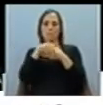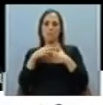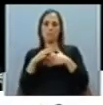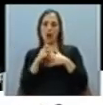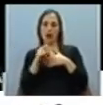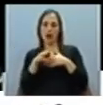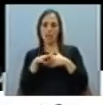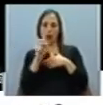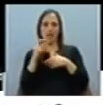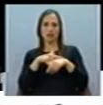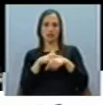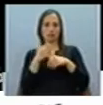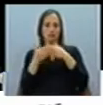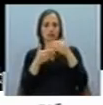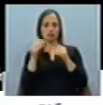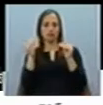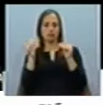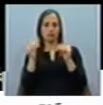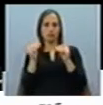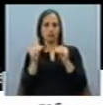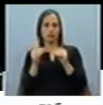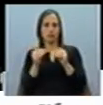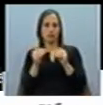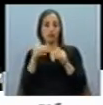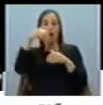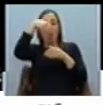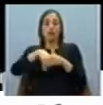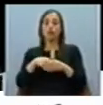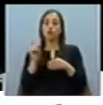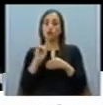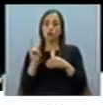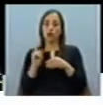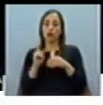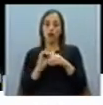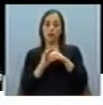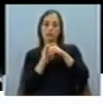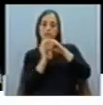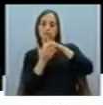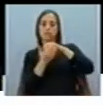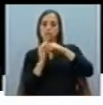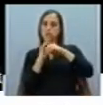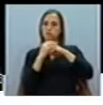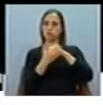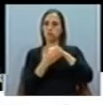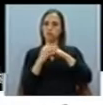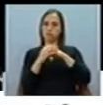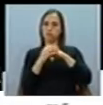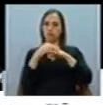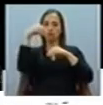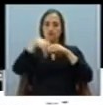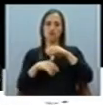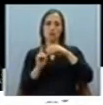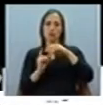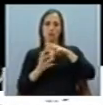tempo, e então esse grafite ter-se aboiado e terá ficado numa zona mais perto da superfície de Mercúrio.